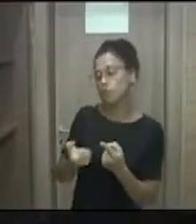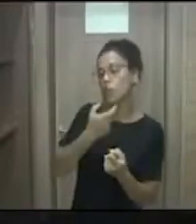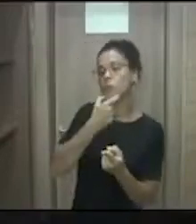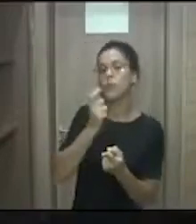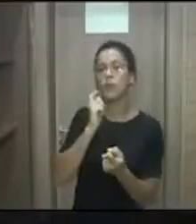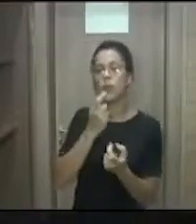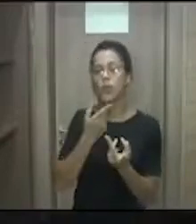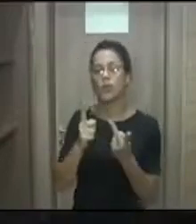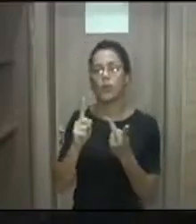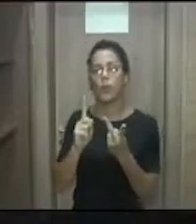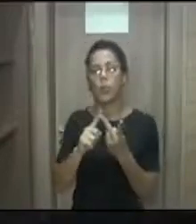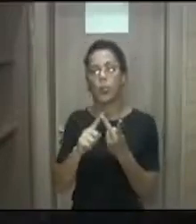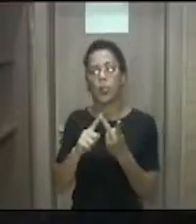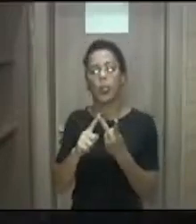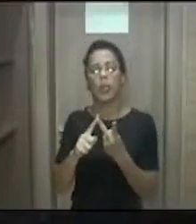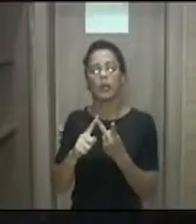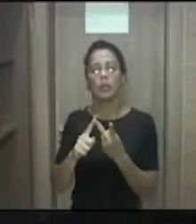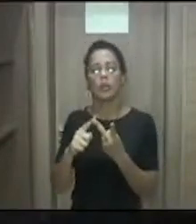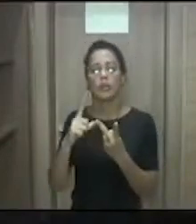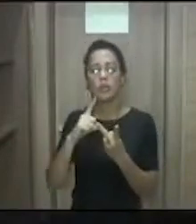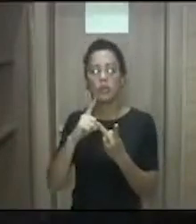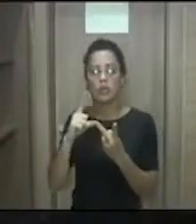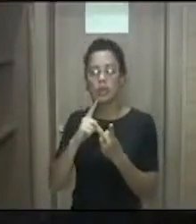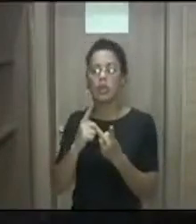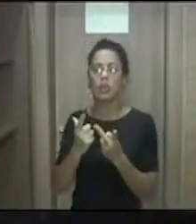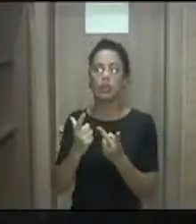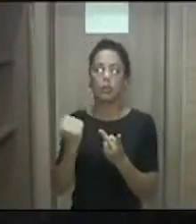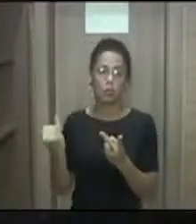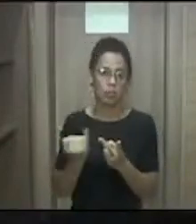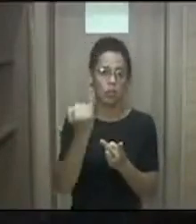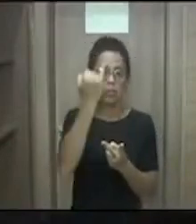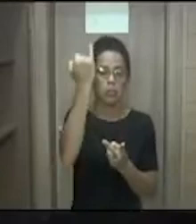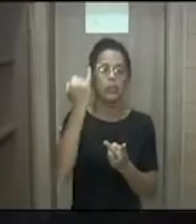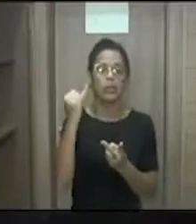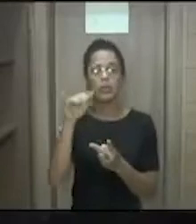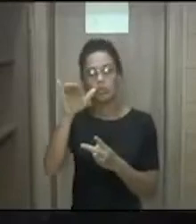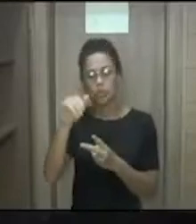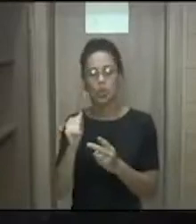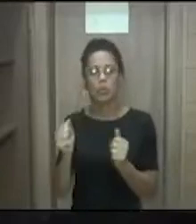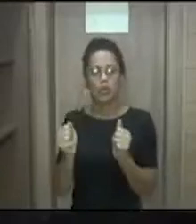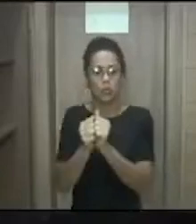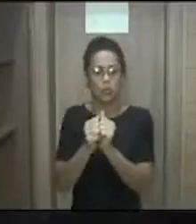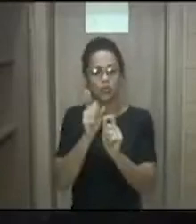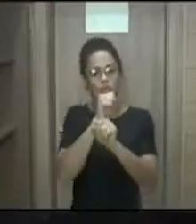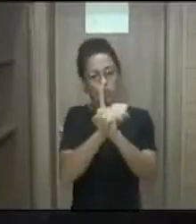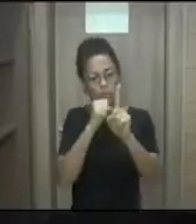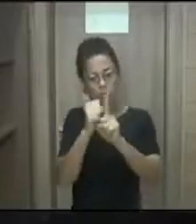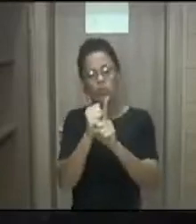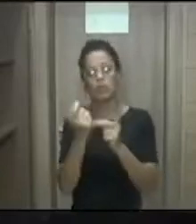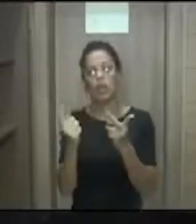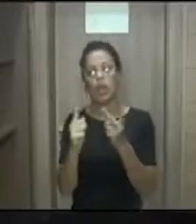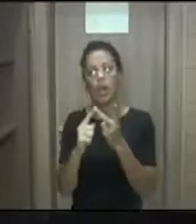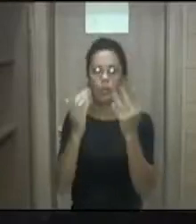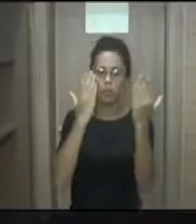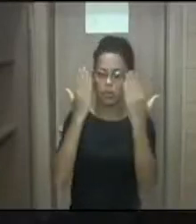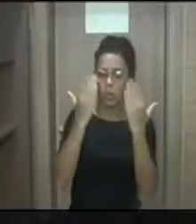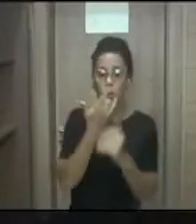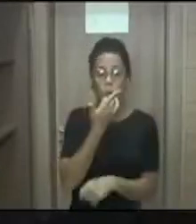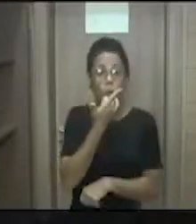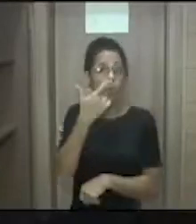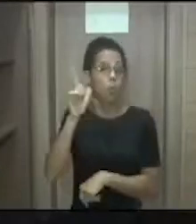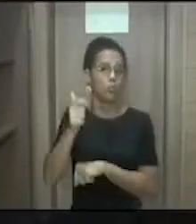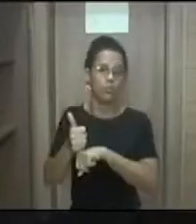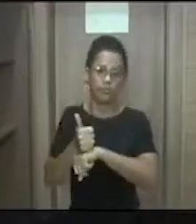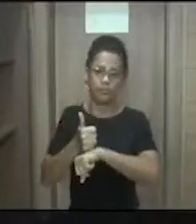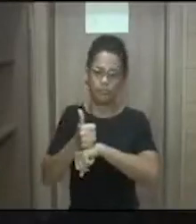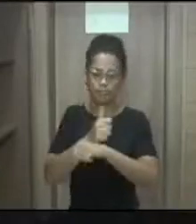falou, caberia uma abordagem, inclusive, com serviço social, psicólogo, né? Outros profissionais para essa fase